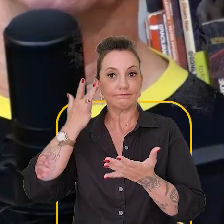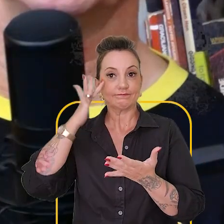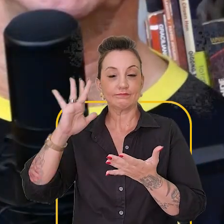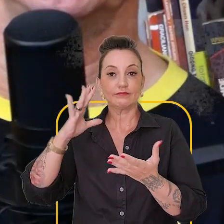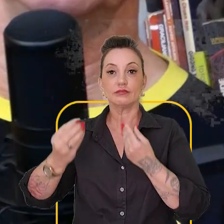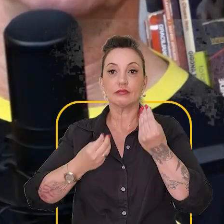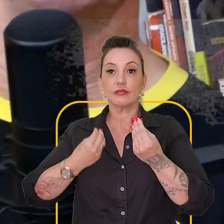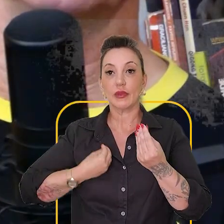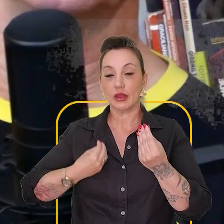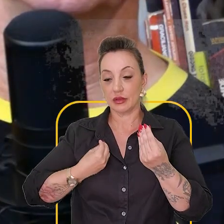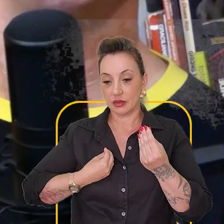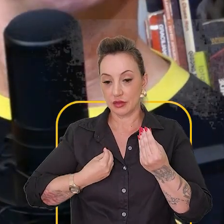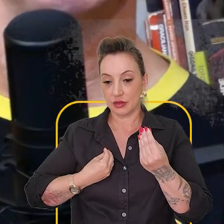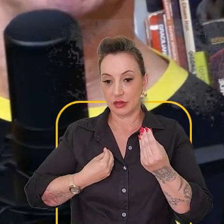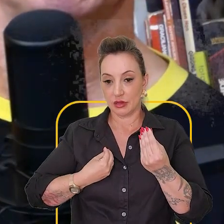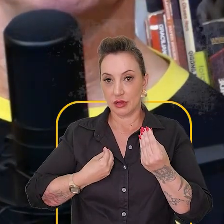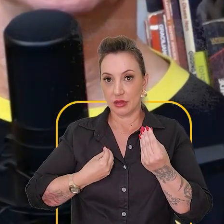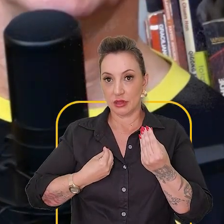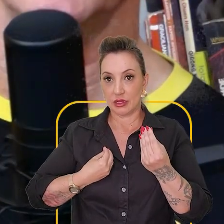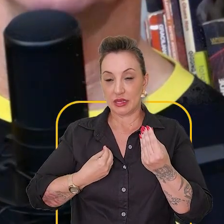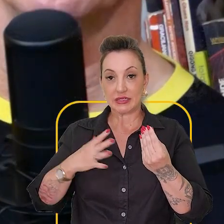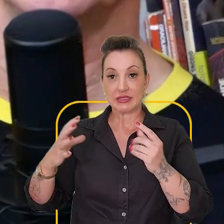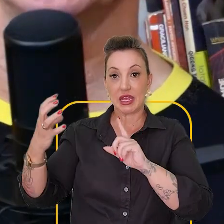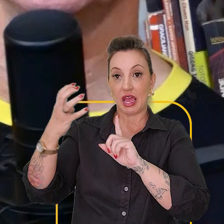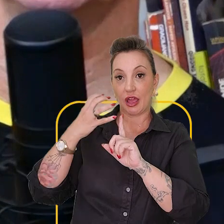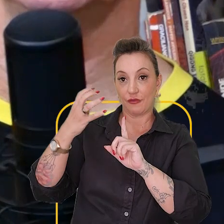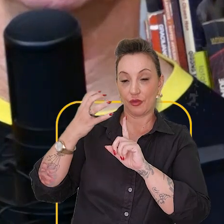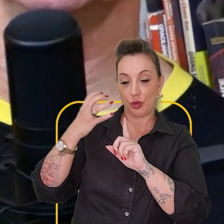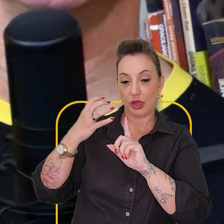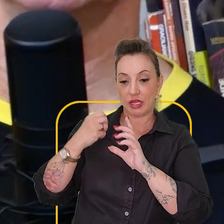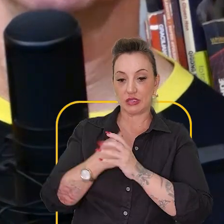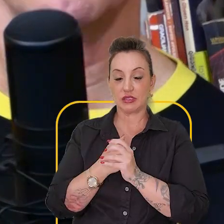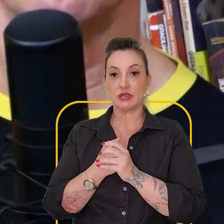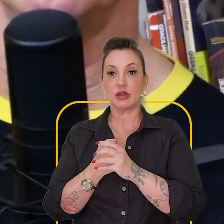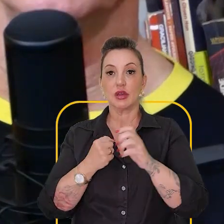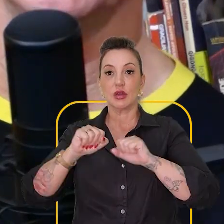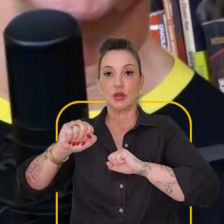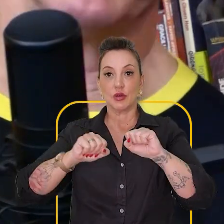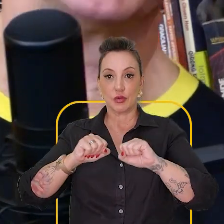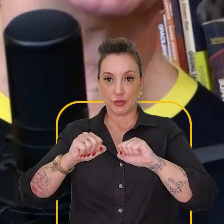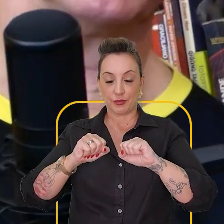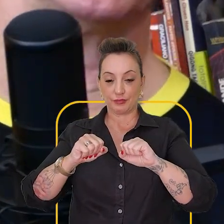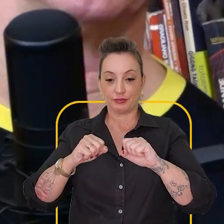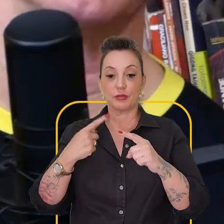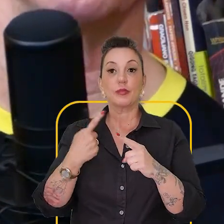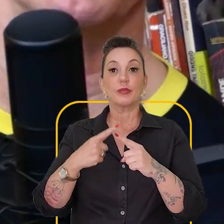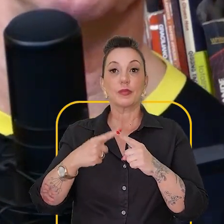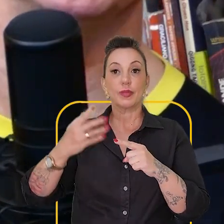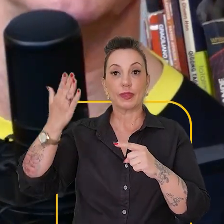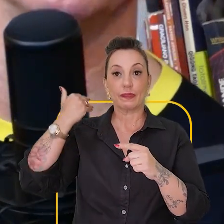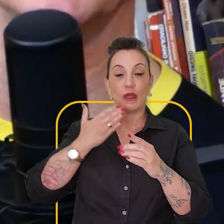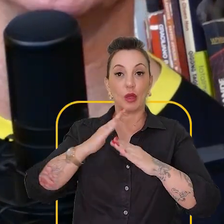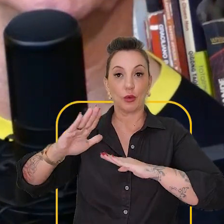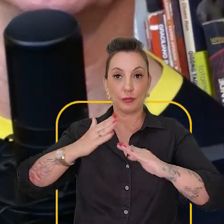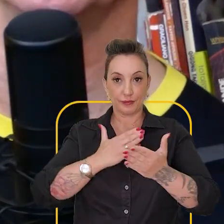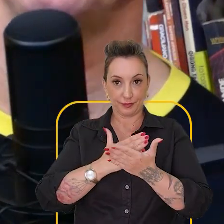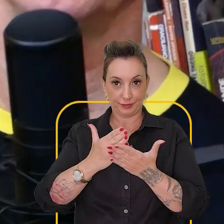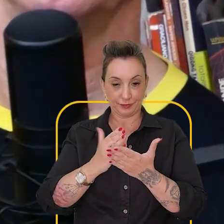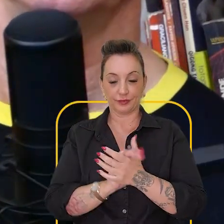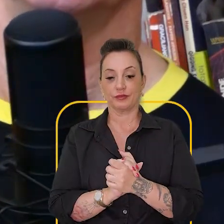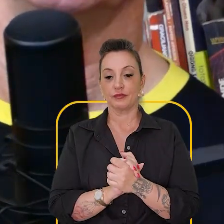sei como seria a minha vida sem a influência de do confu e das artes marciais porque como eu comecei no